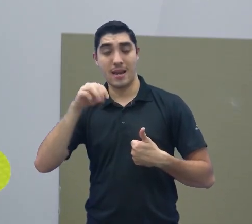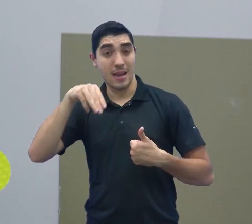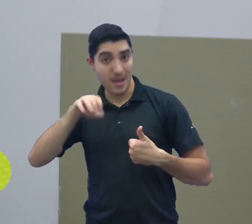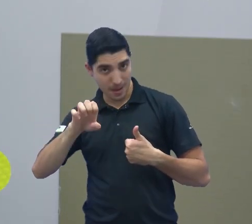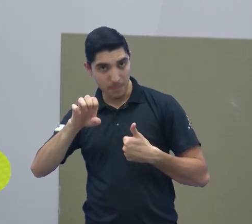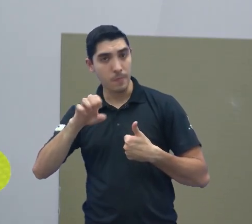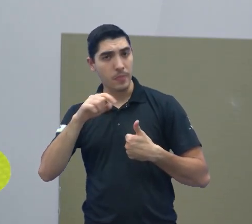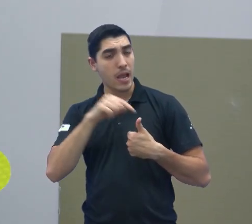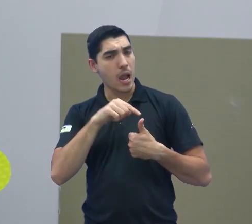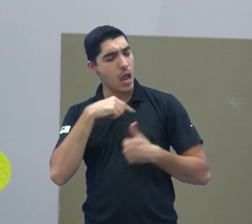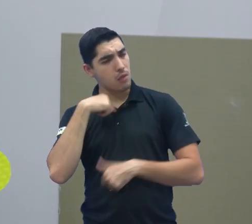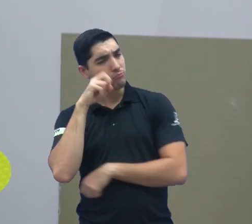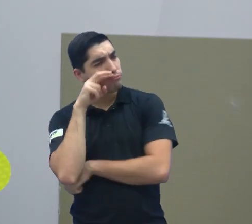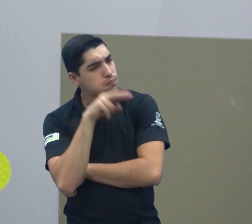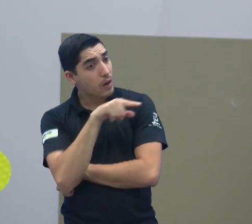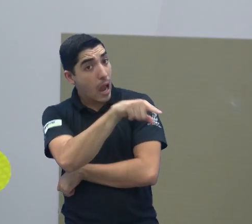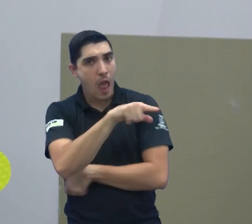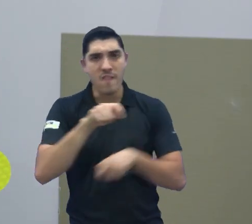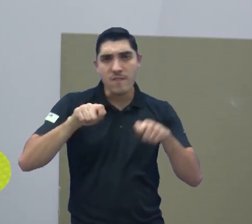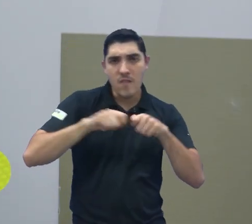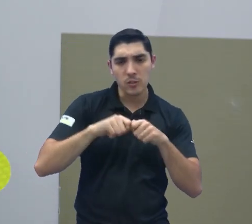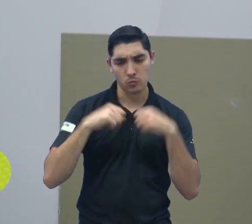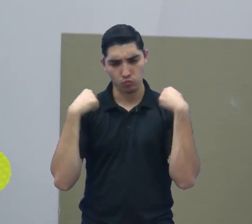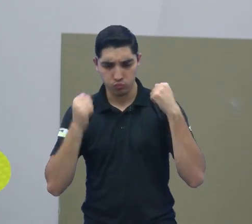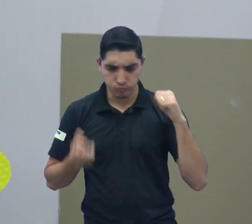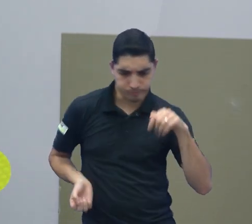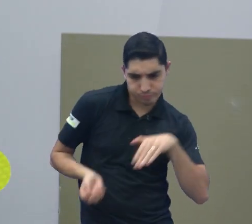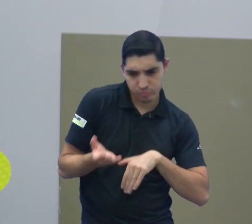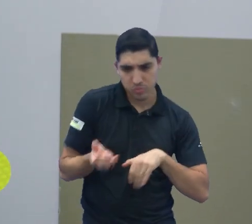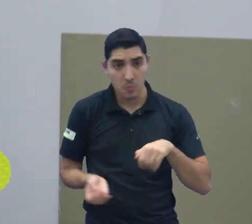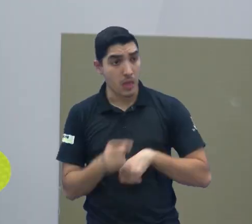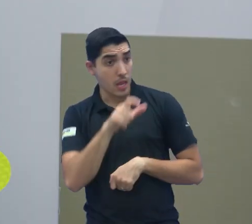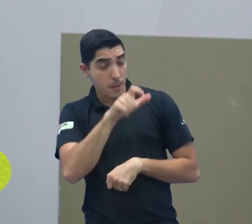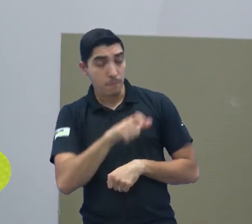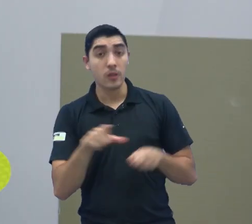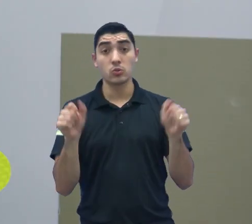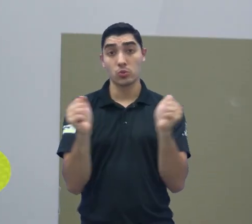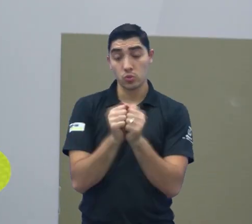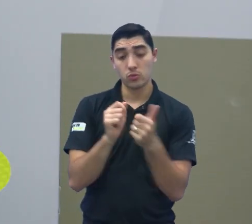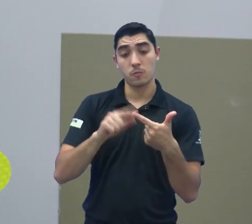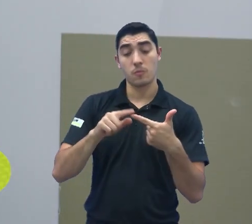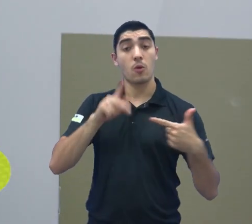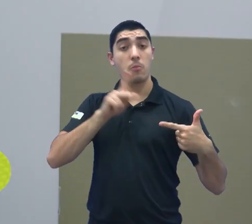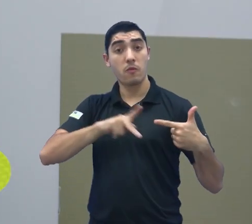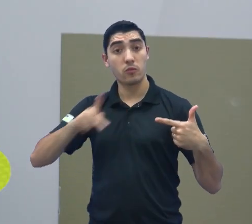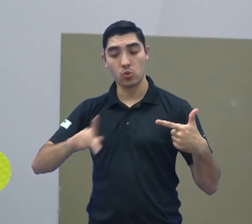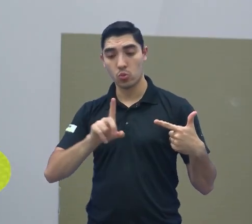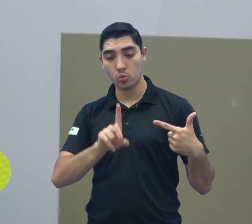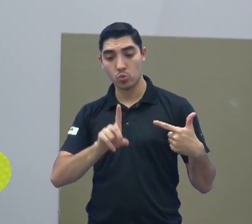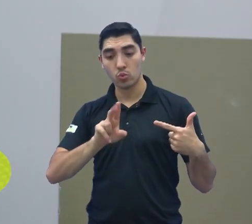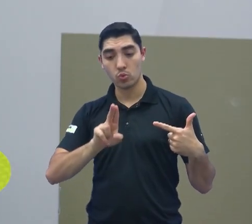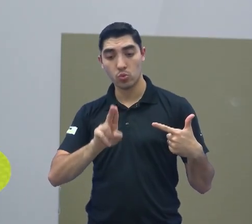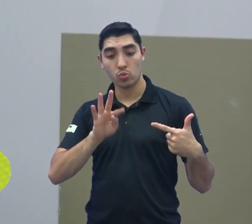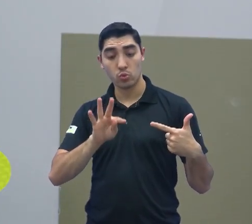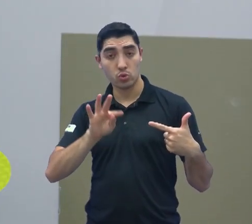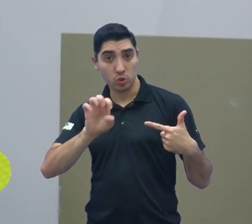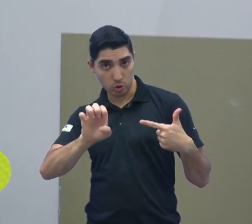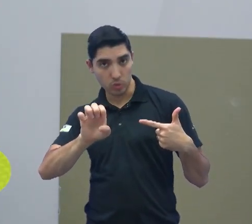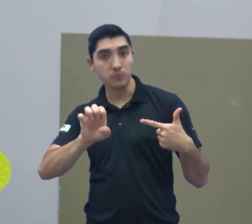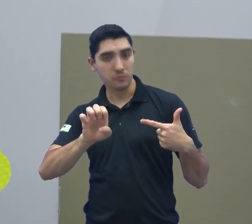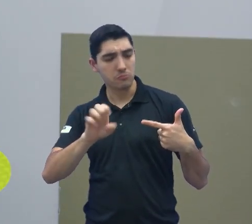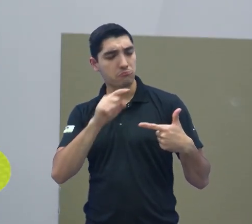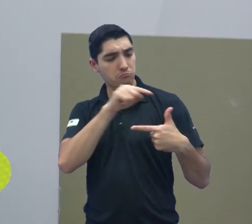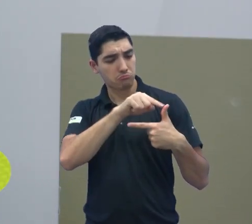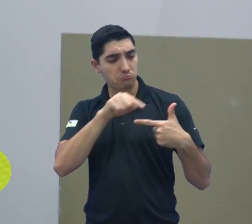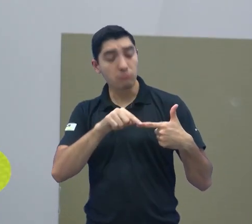praticando durante o meu estágio de educação física e um profissional, o professor Dude, né, que atuava também com ele, me convidou para estar